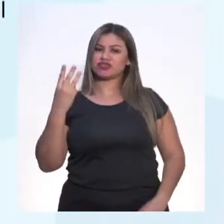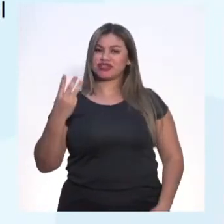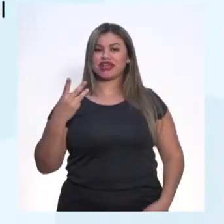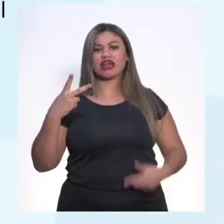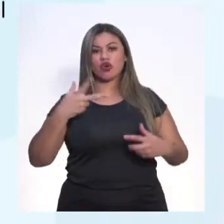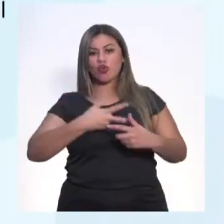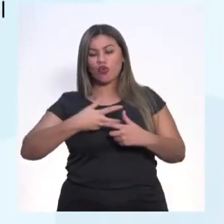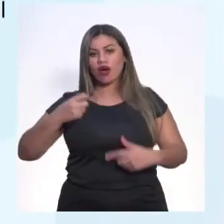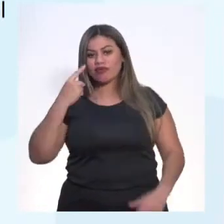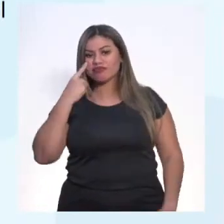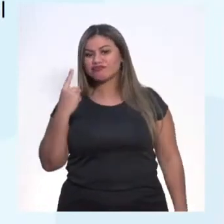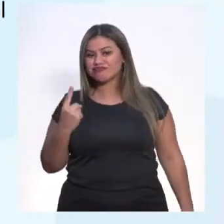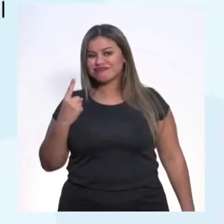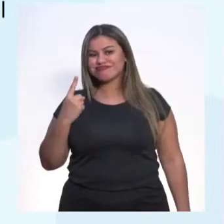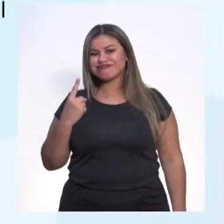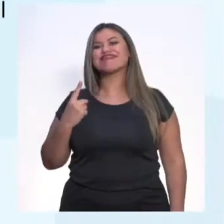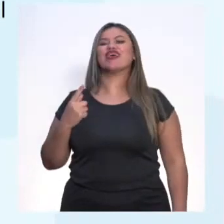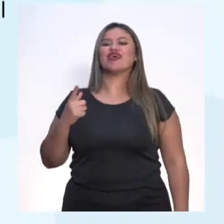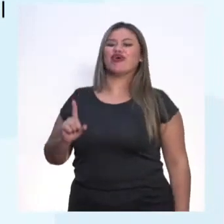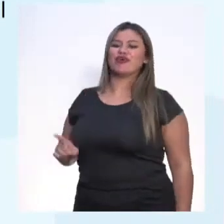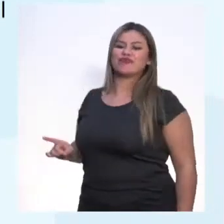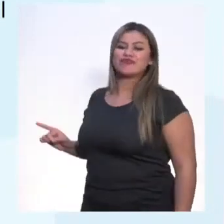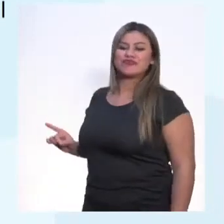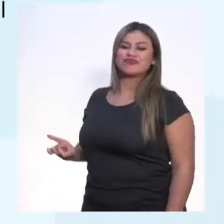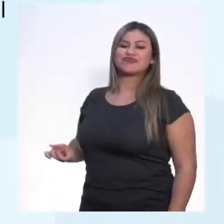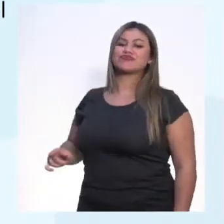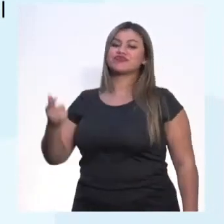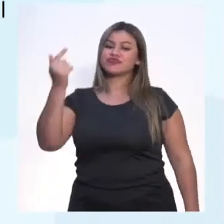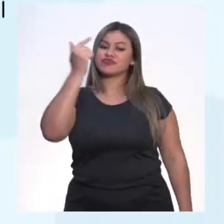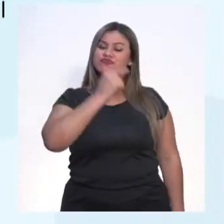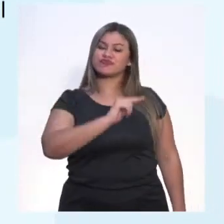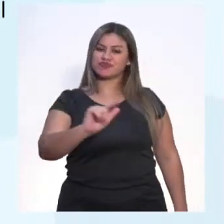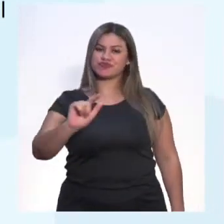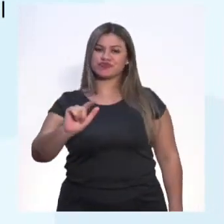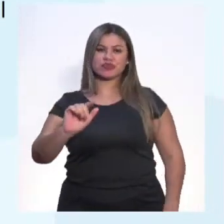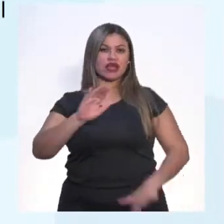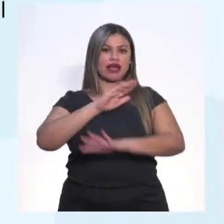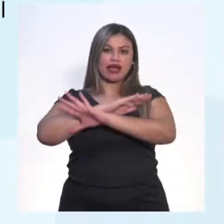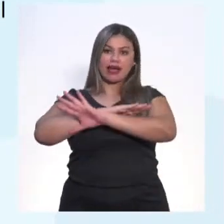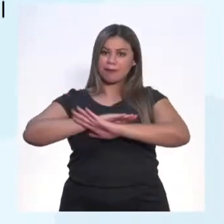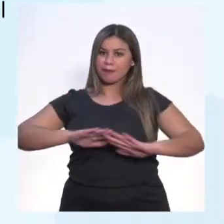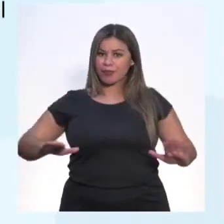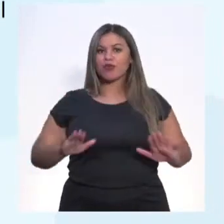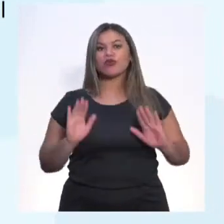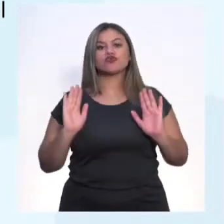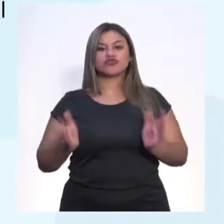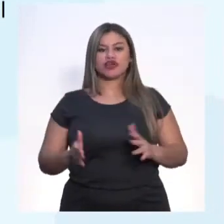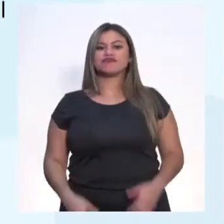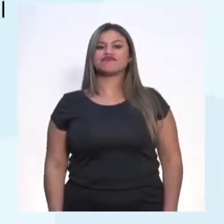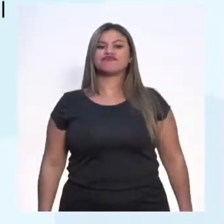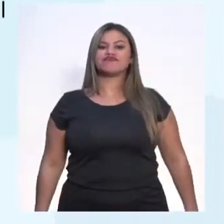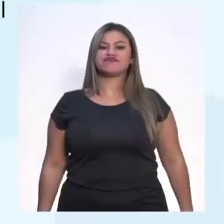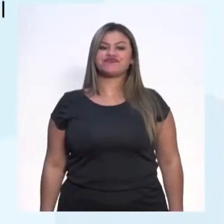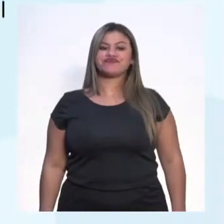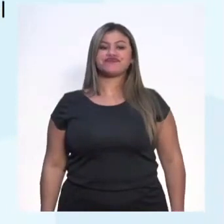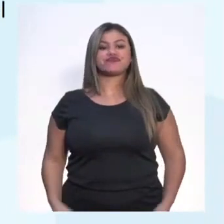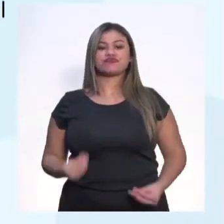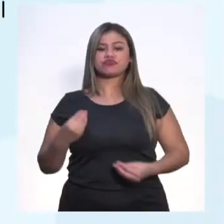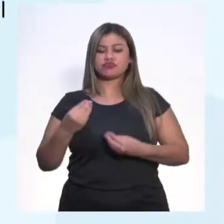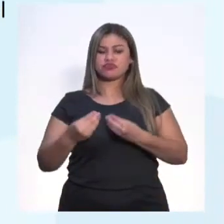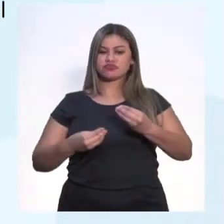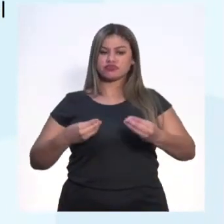Cheguei no 1, tá vendo? Muito bem, chegou no 1, acabou a decomposição. Agora o que eu